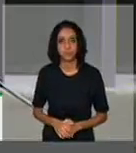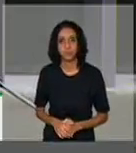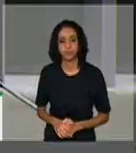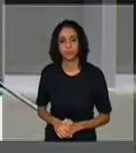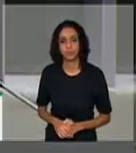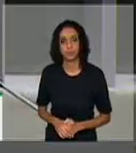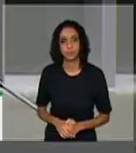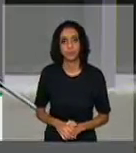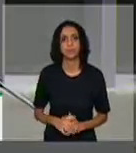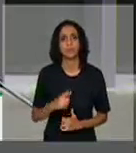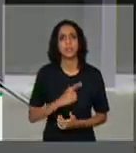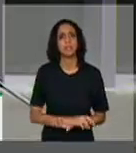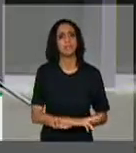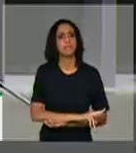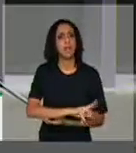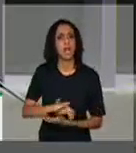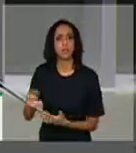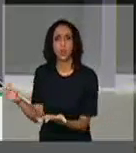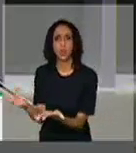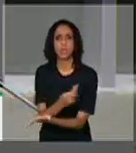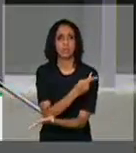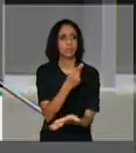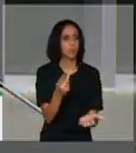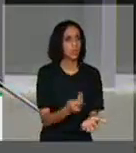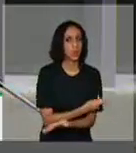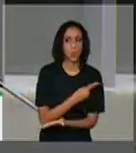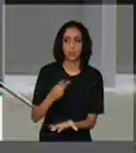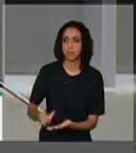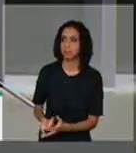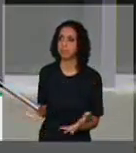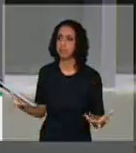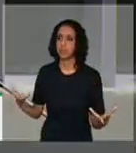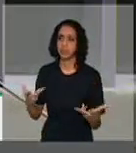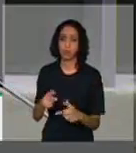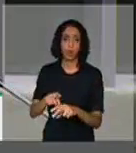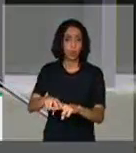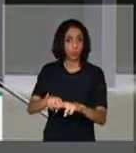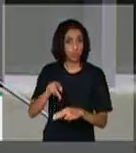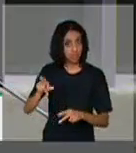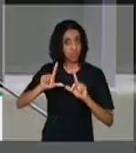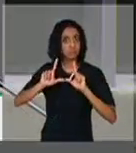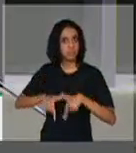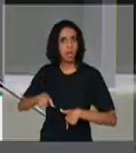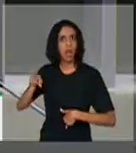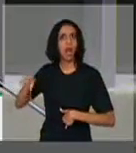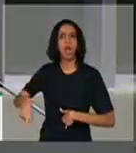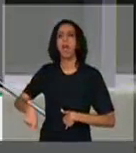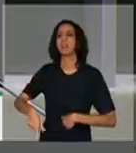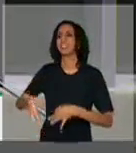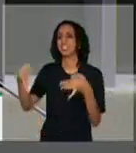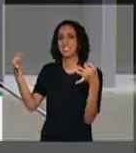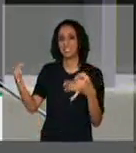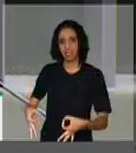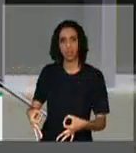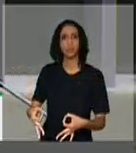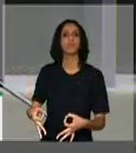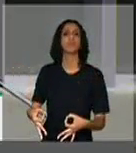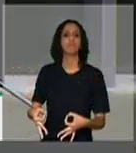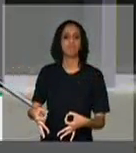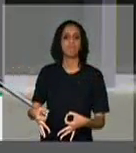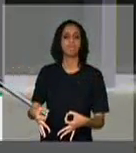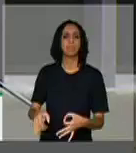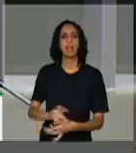e feitos notáveis, não há dúvida de que Israel é um projeto que deu certo, não obstante